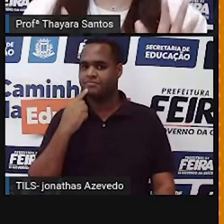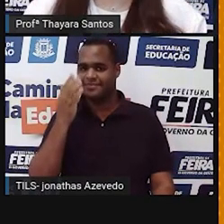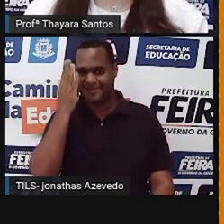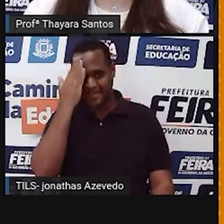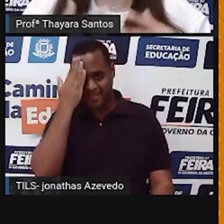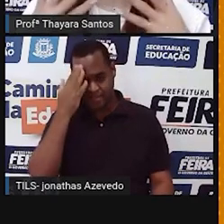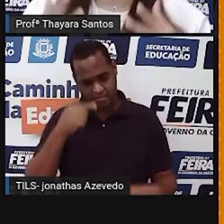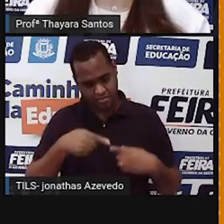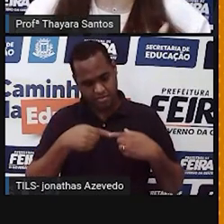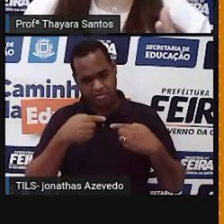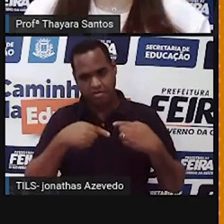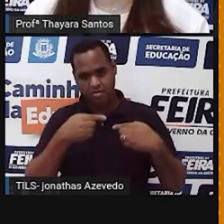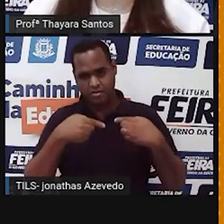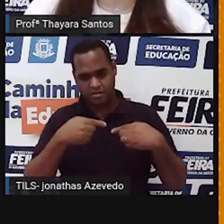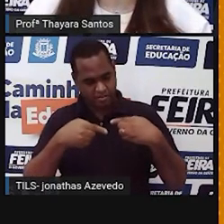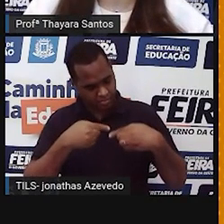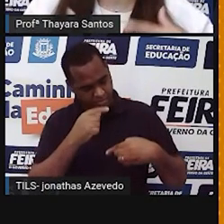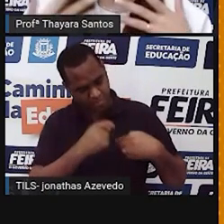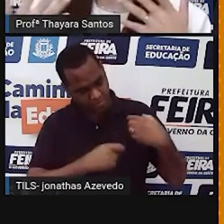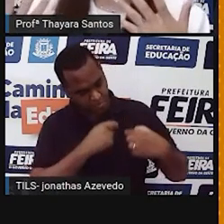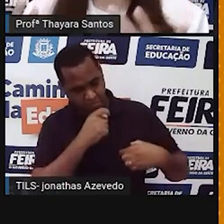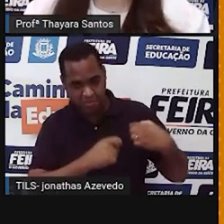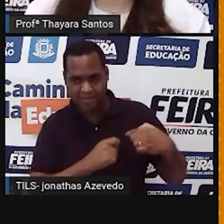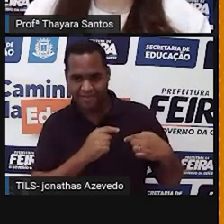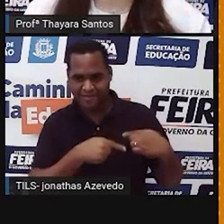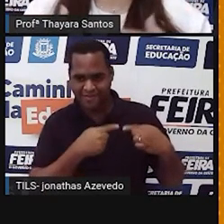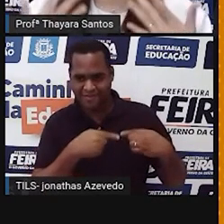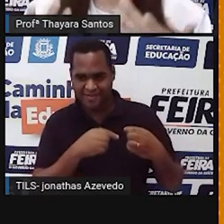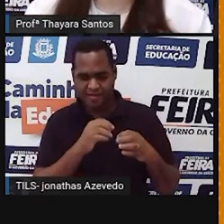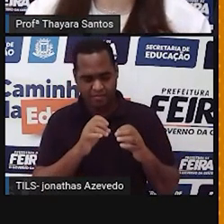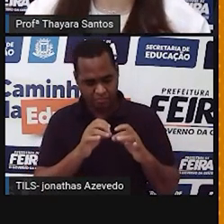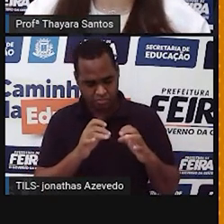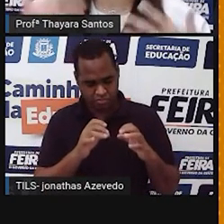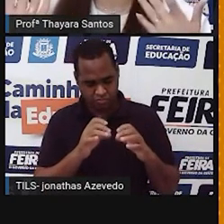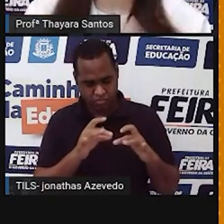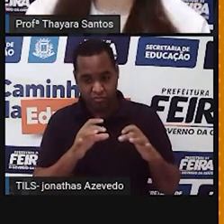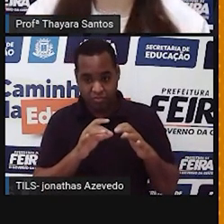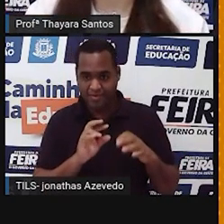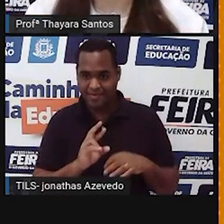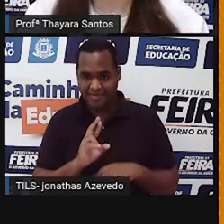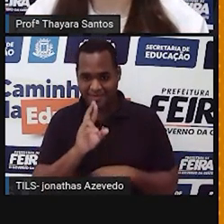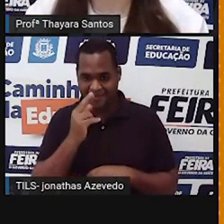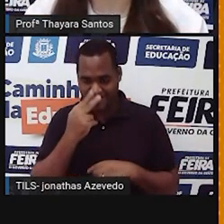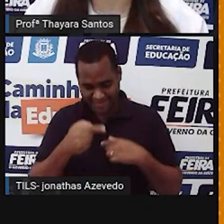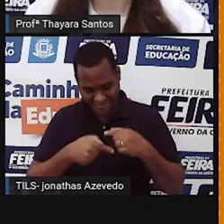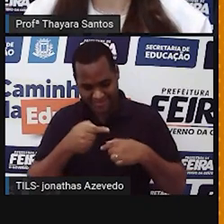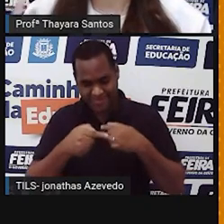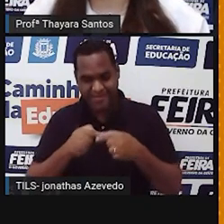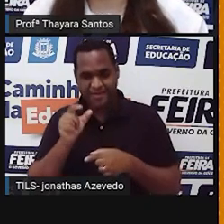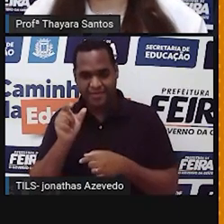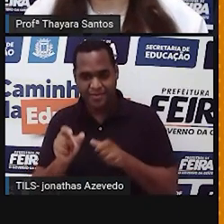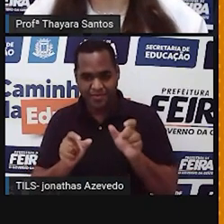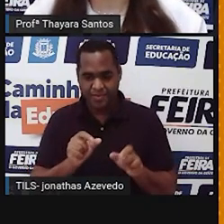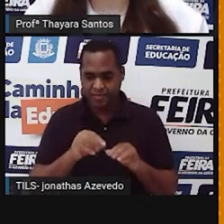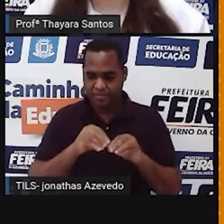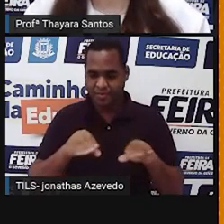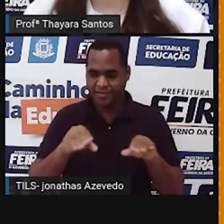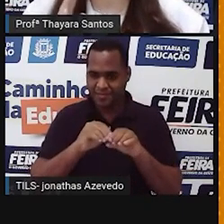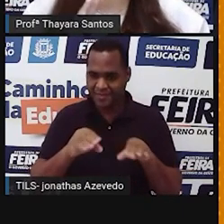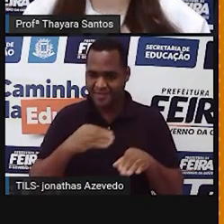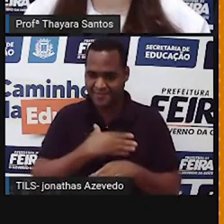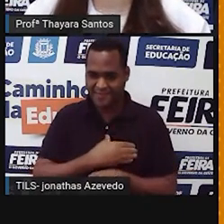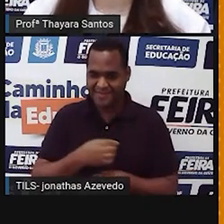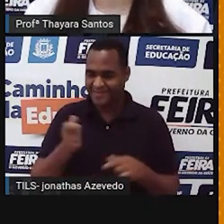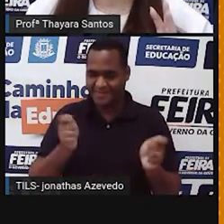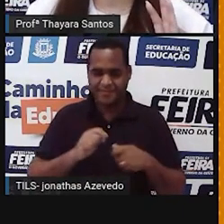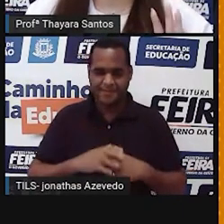mas não sabia que existia uma molécula que era responsável por passar essas características para os descendentes.